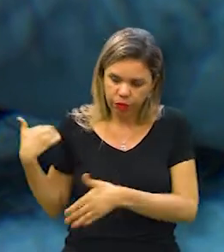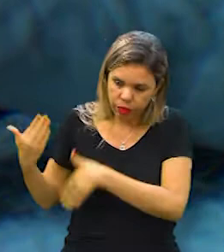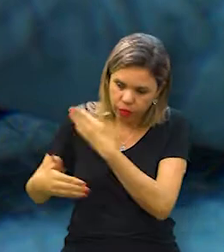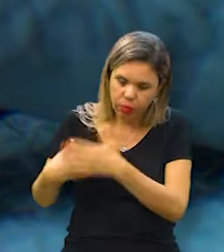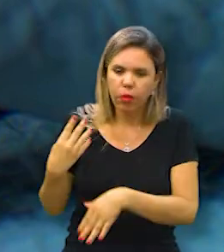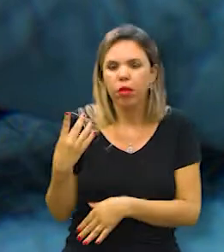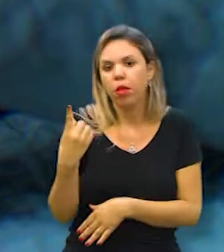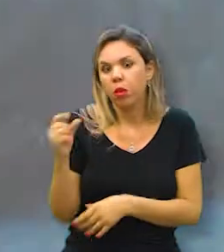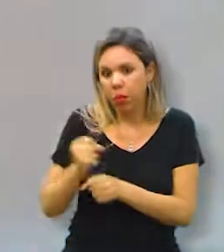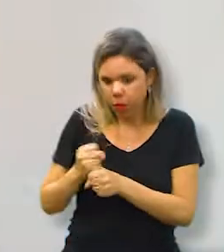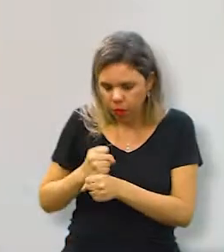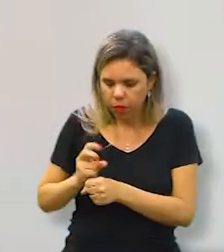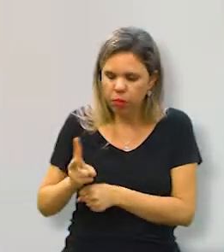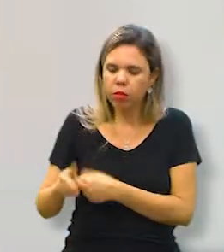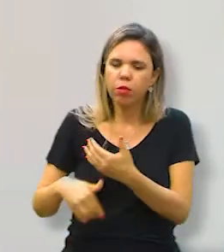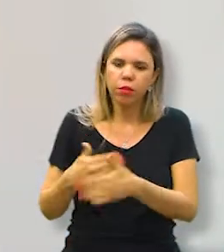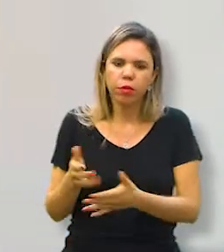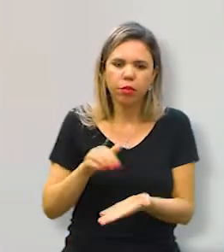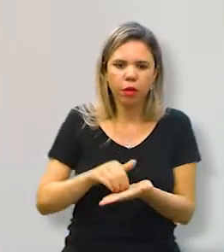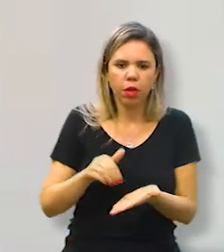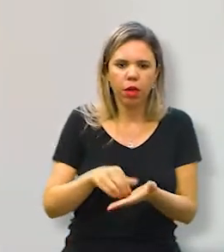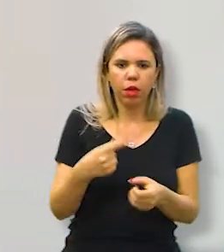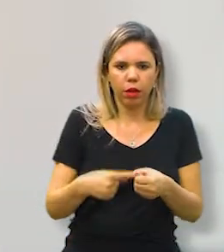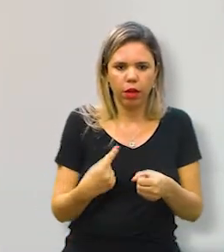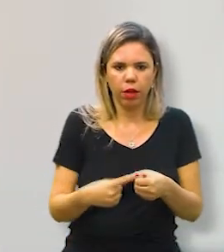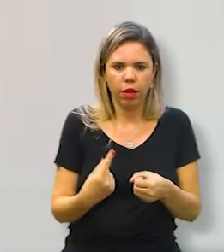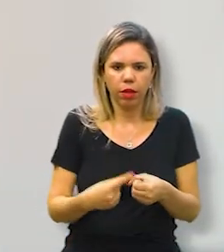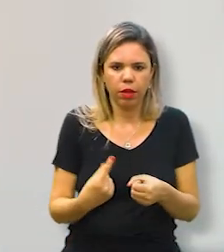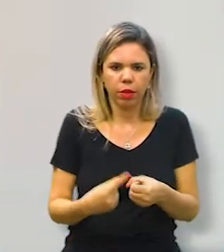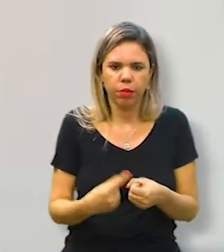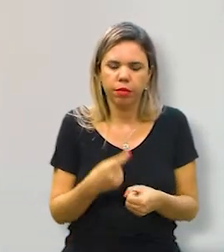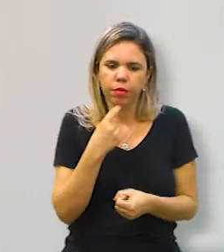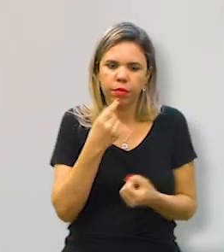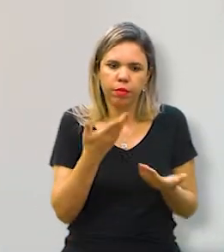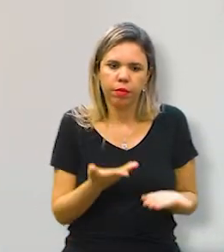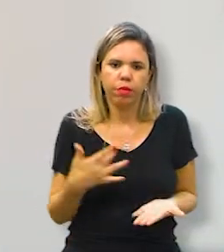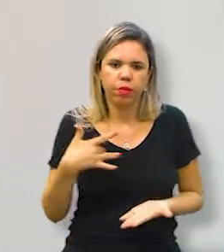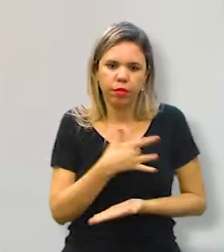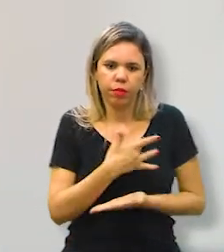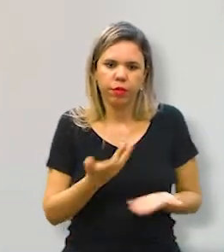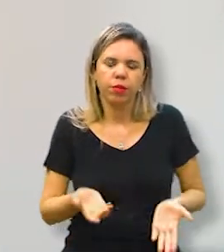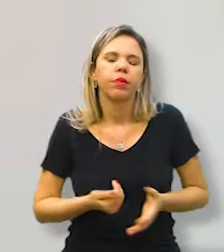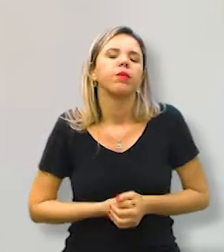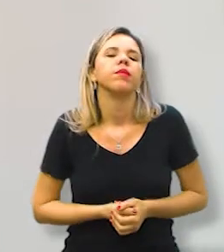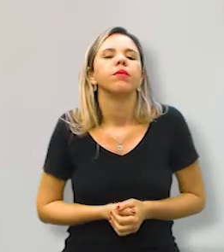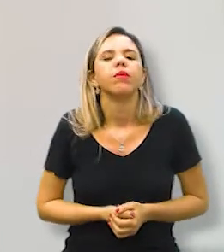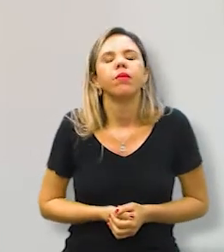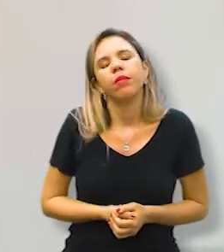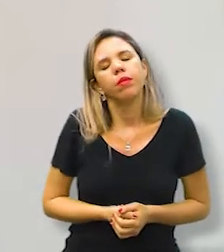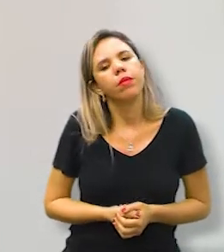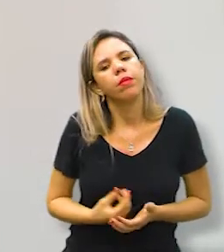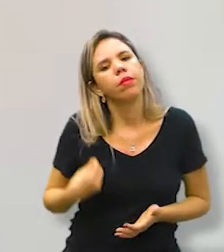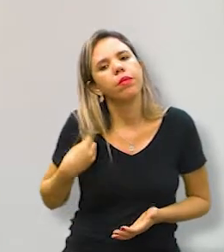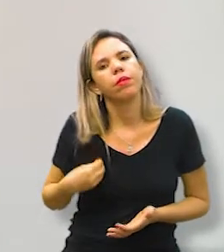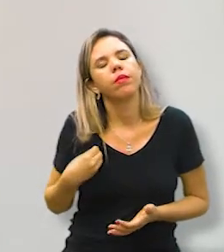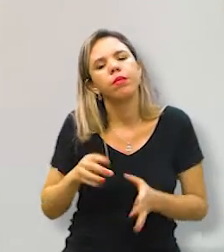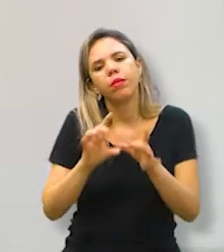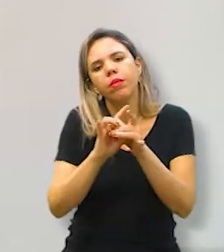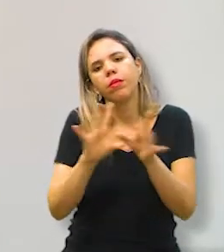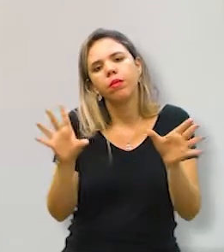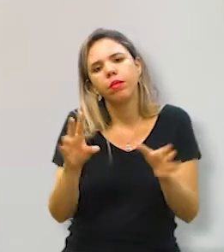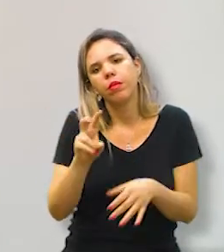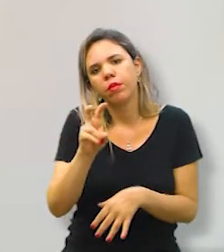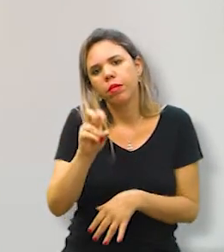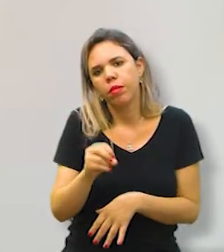mais de 10 anos, com a Secretaria Municipal de Campinas de Saúde, e estamos com uma liberação de